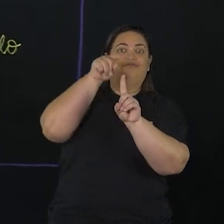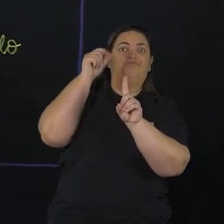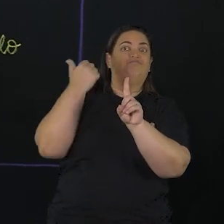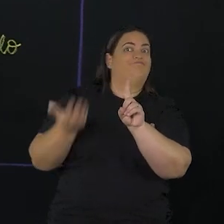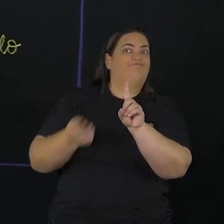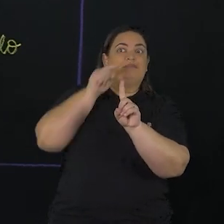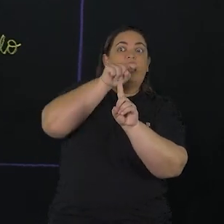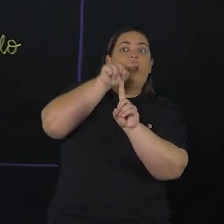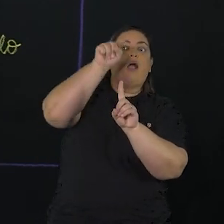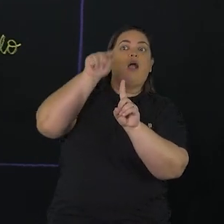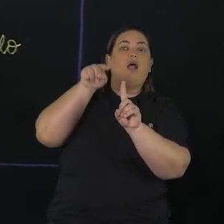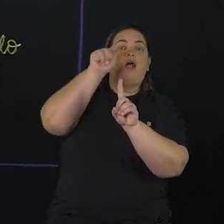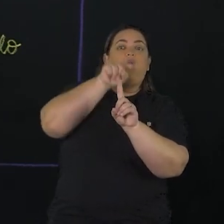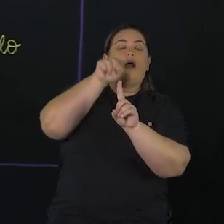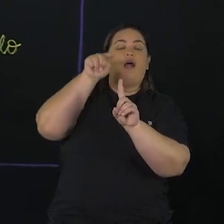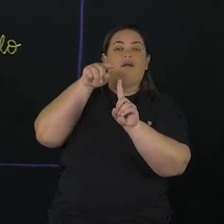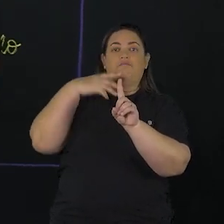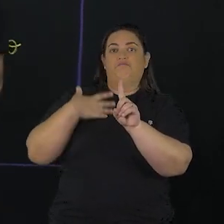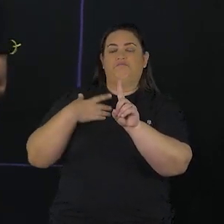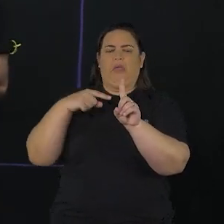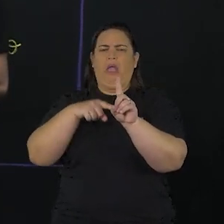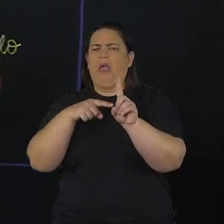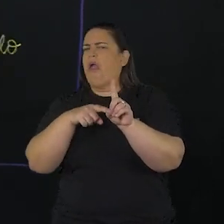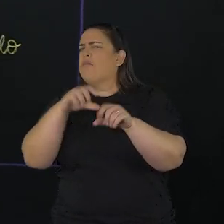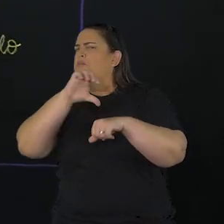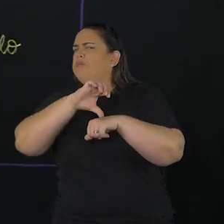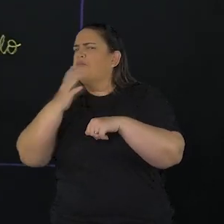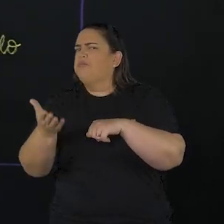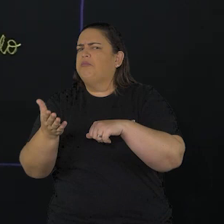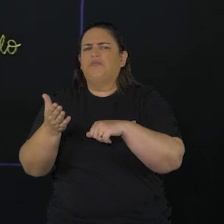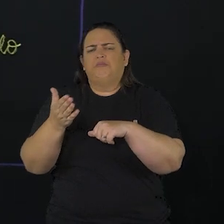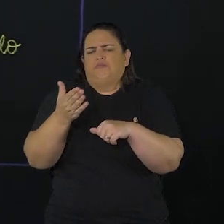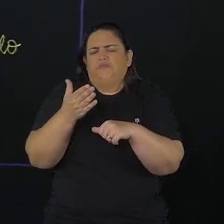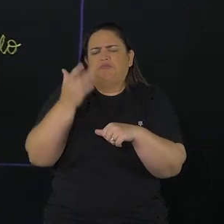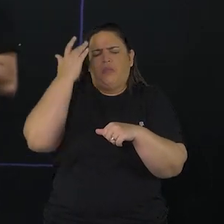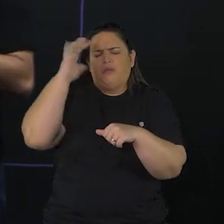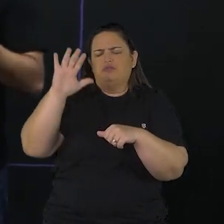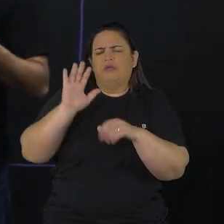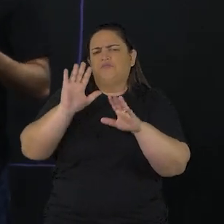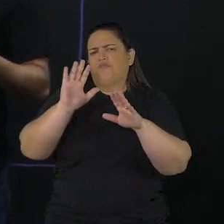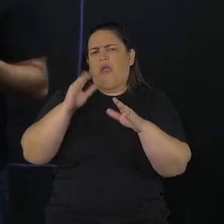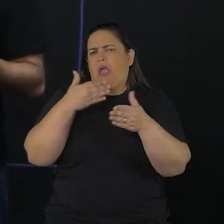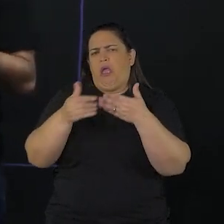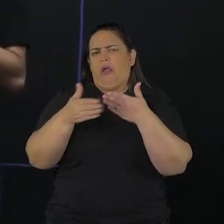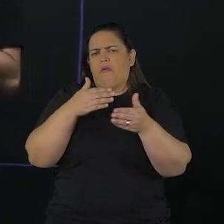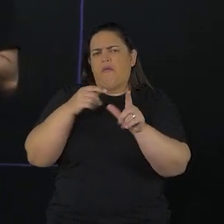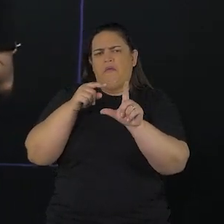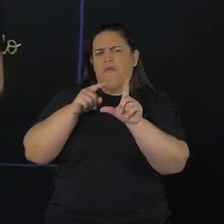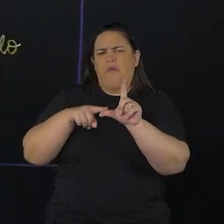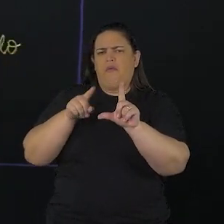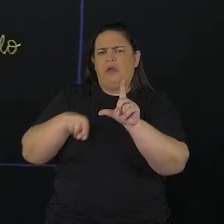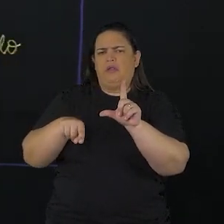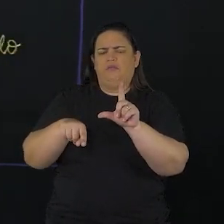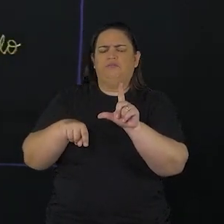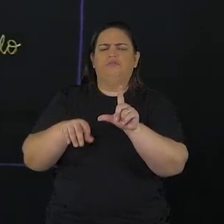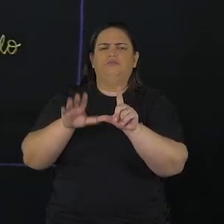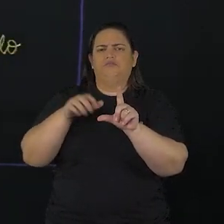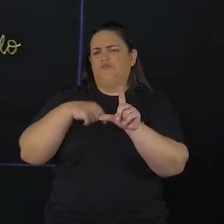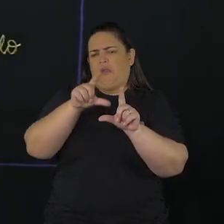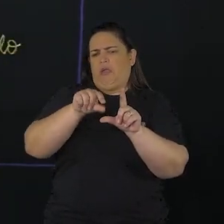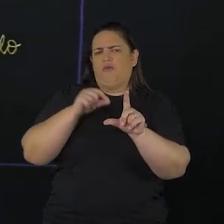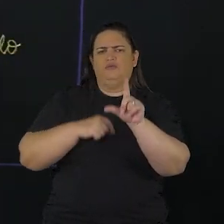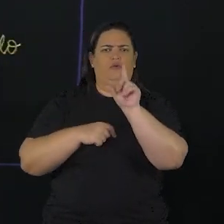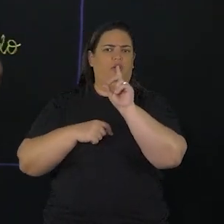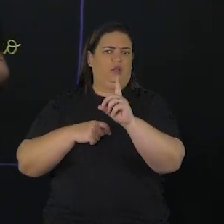gente chamou, mas por que ângulo D? Não sei, até porque a gente pode chamar aqui de qualquer letra. Eu escolhi D, assim